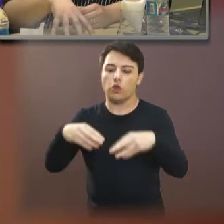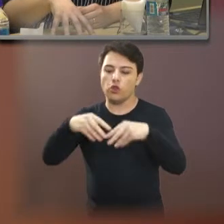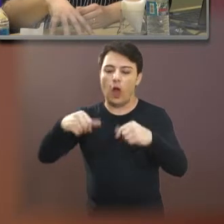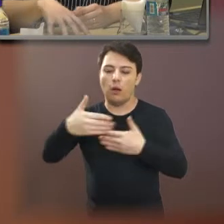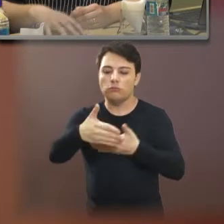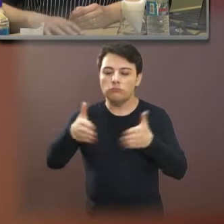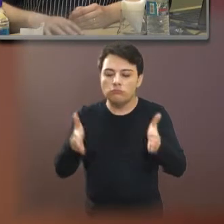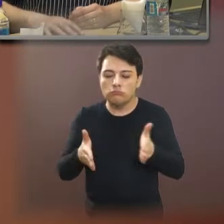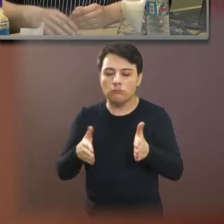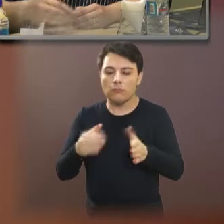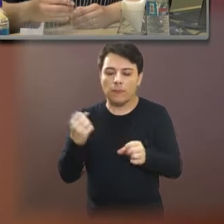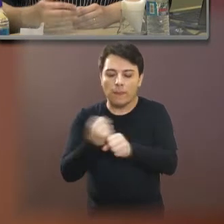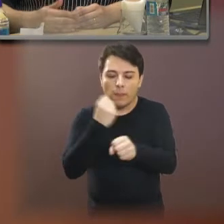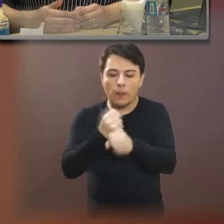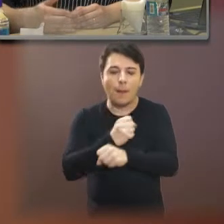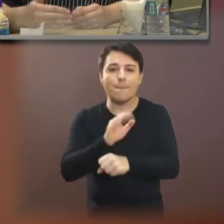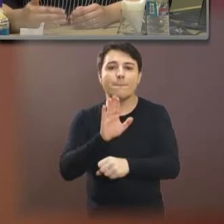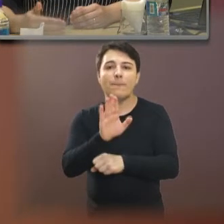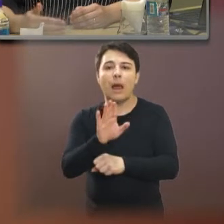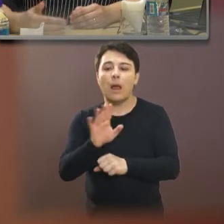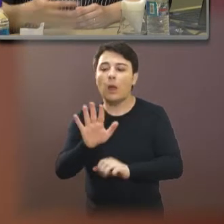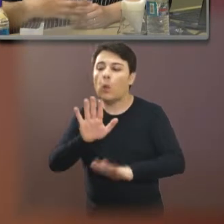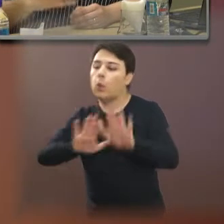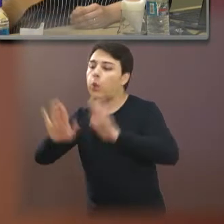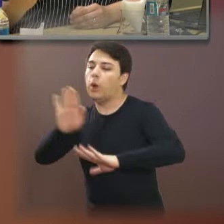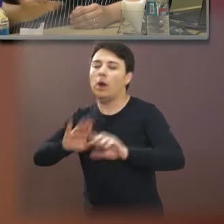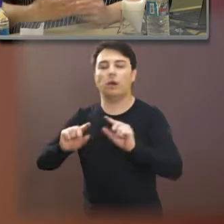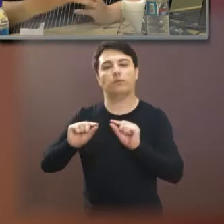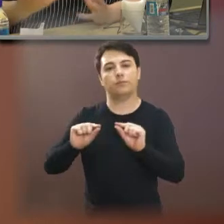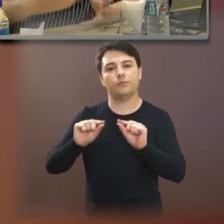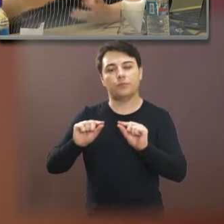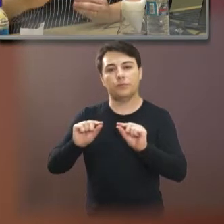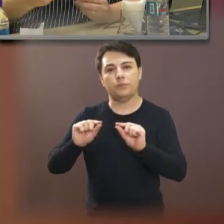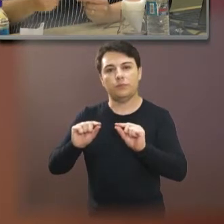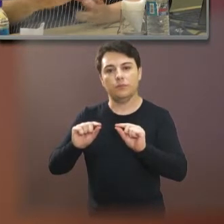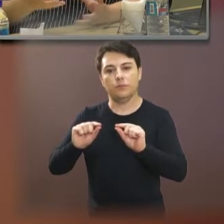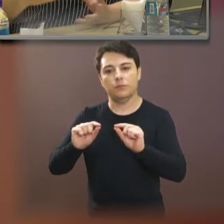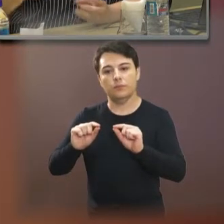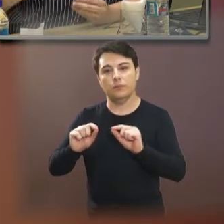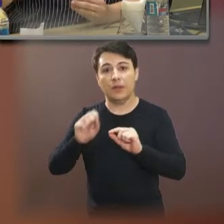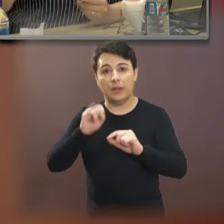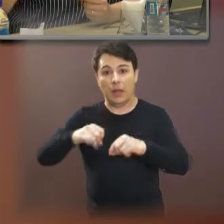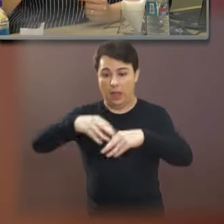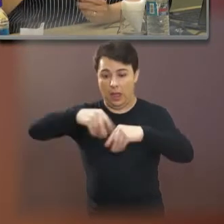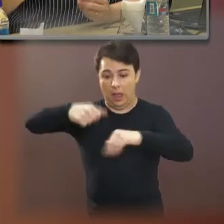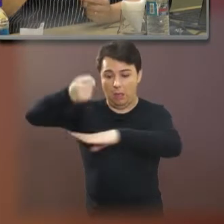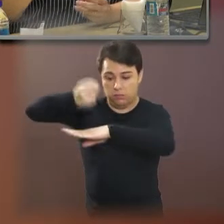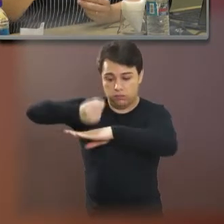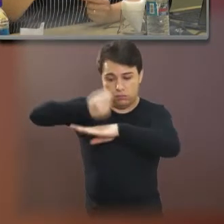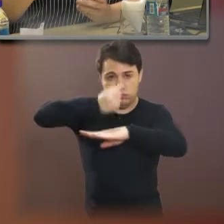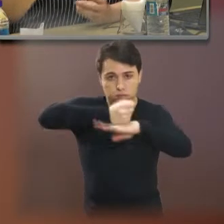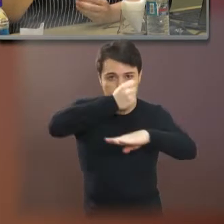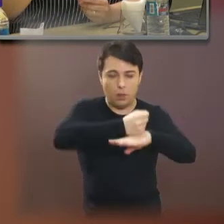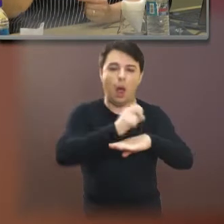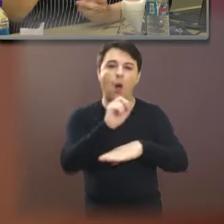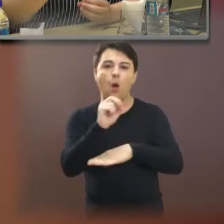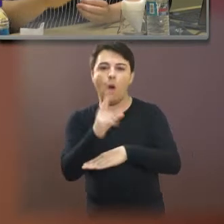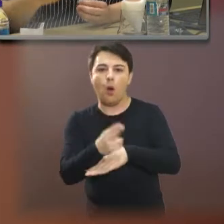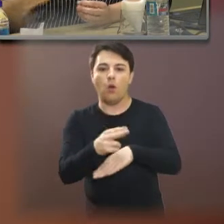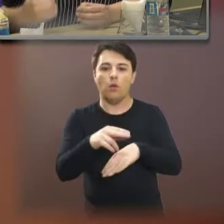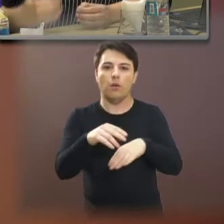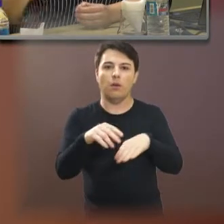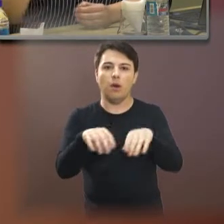de infraestrutura, sem o cuidado para que a terraplanagem, os resíduos,